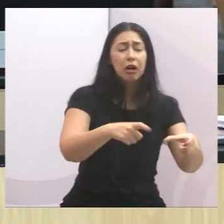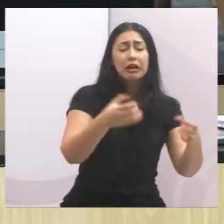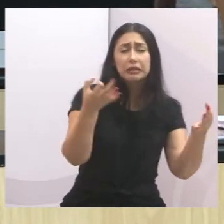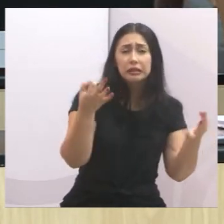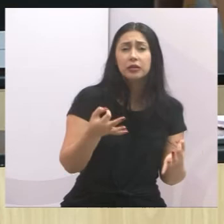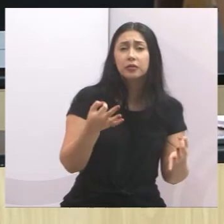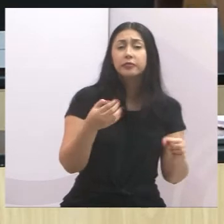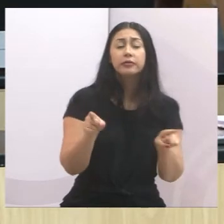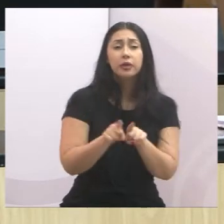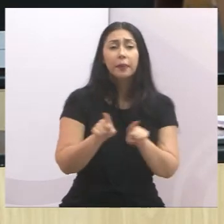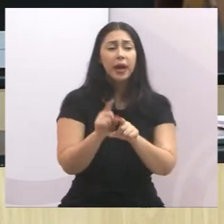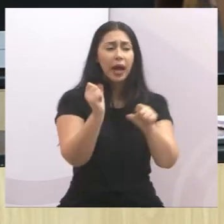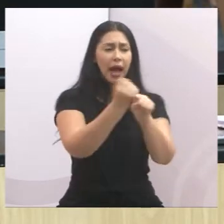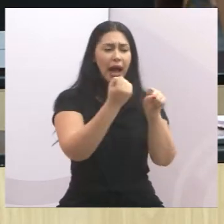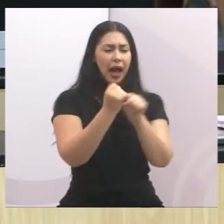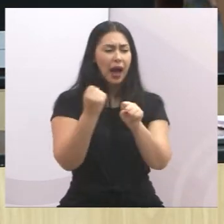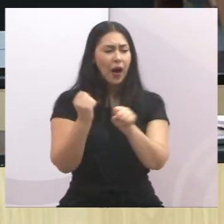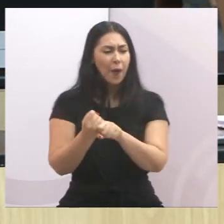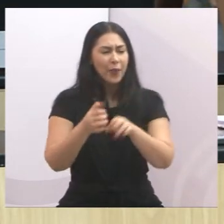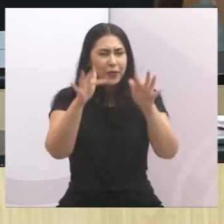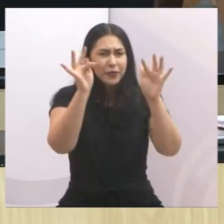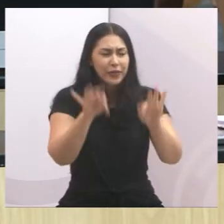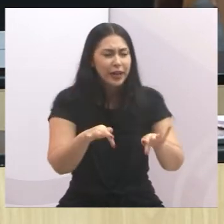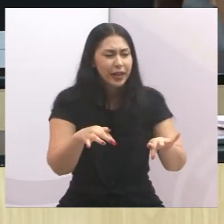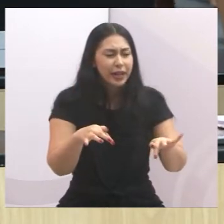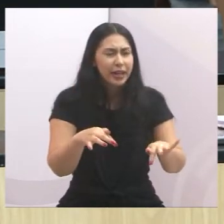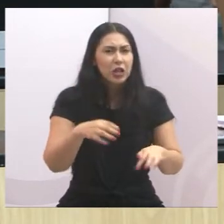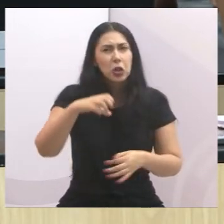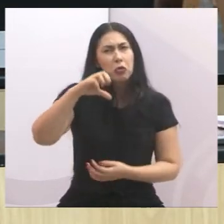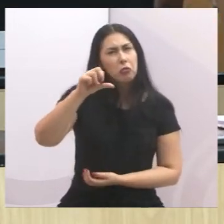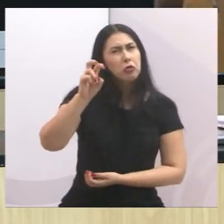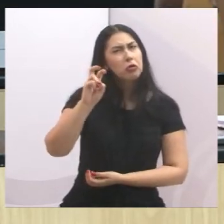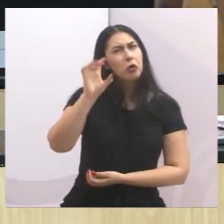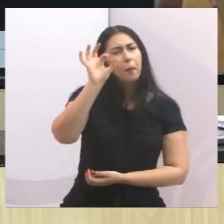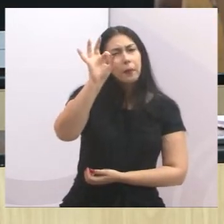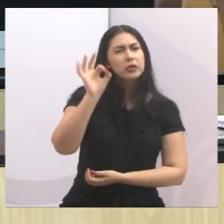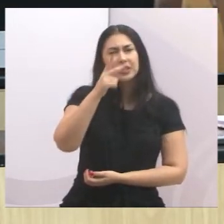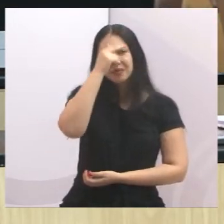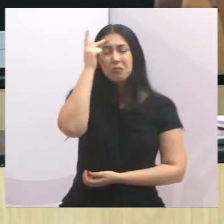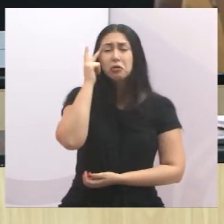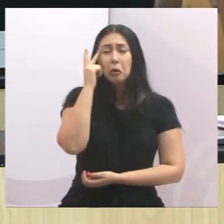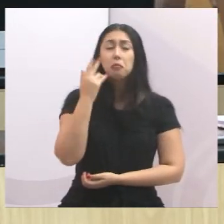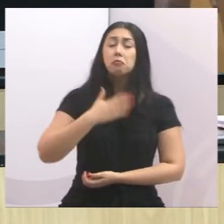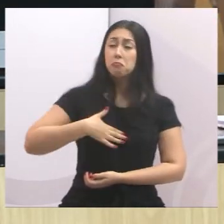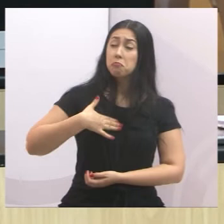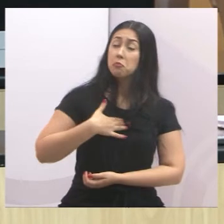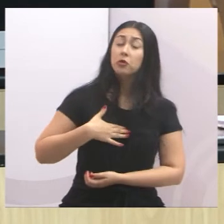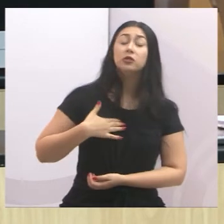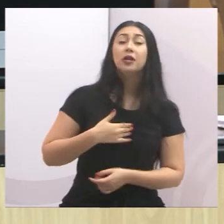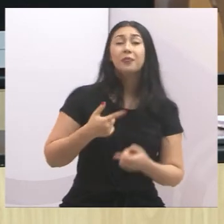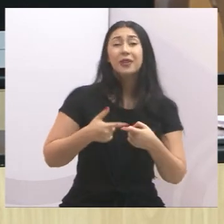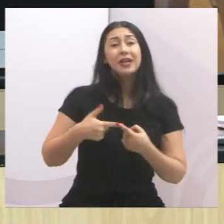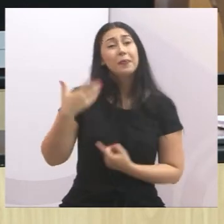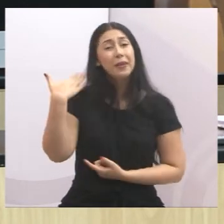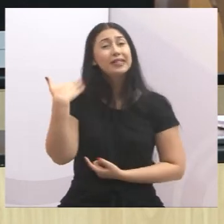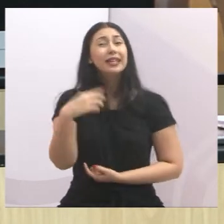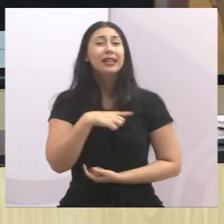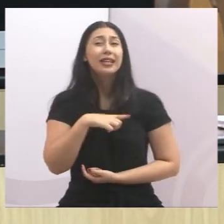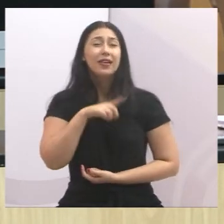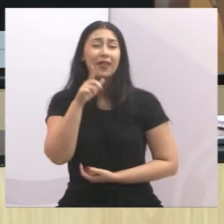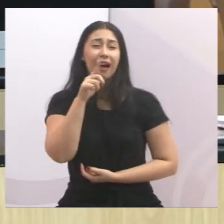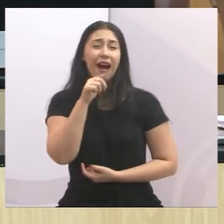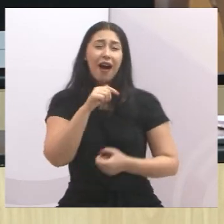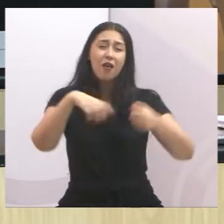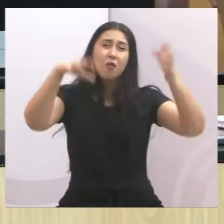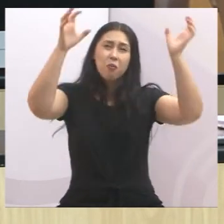avaliação final das obras tem a satisfação de 95% dos moradores, em especial, que conviveram com as enchentes por mais de 20